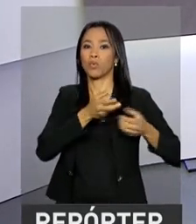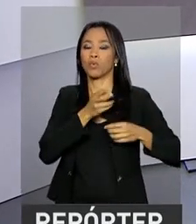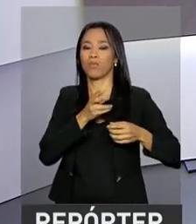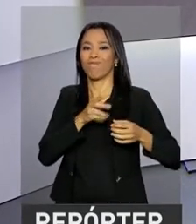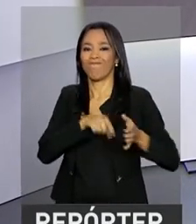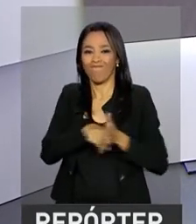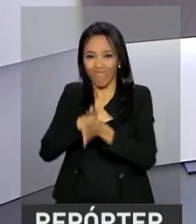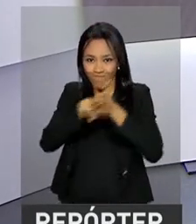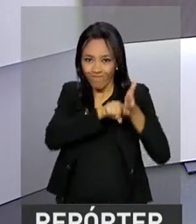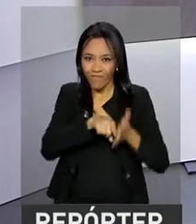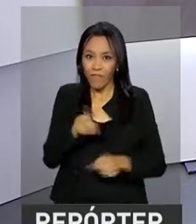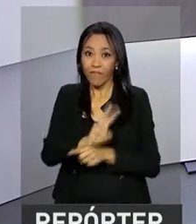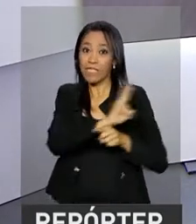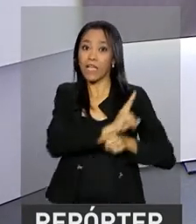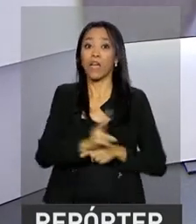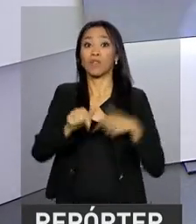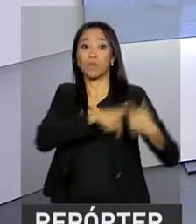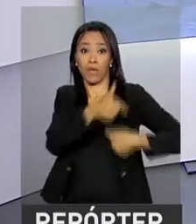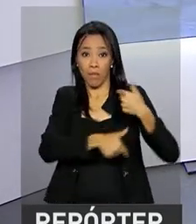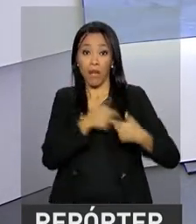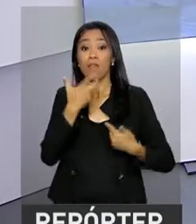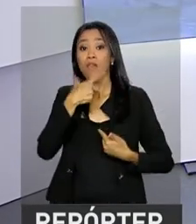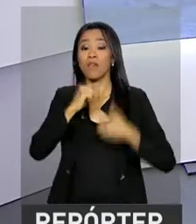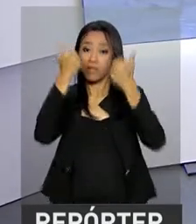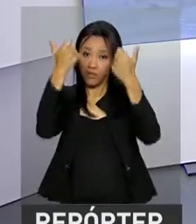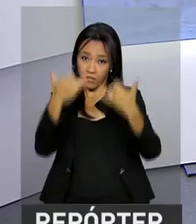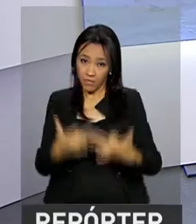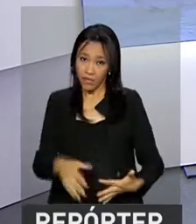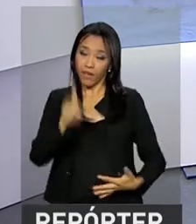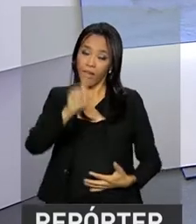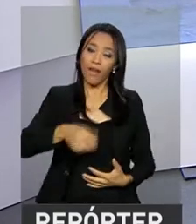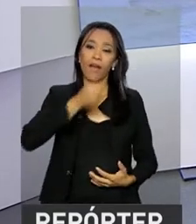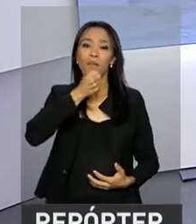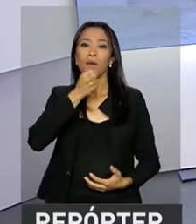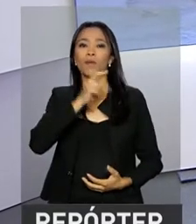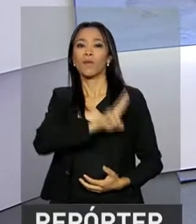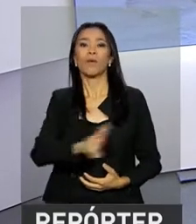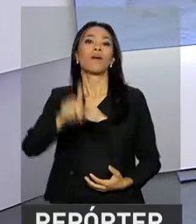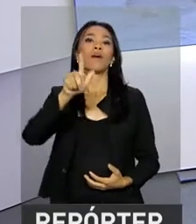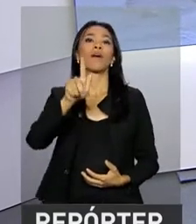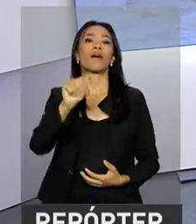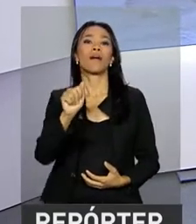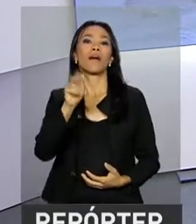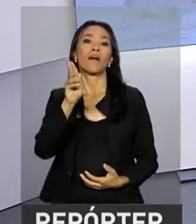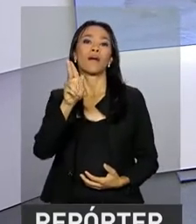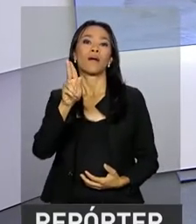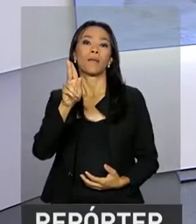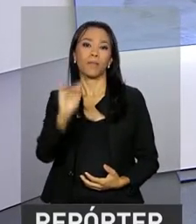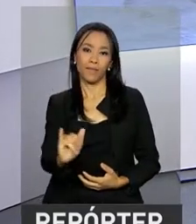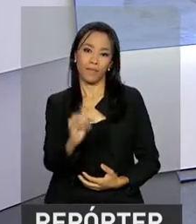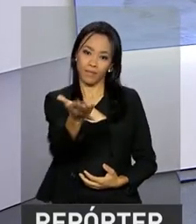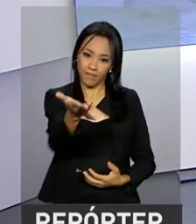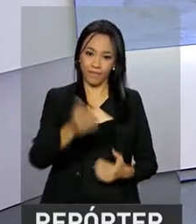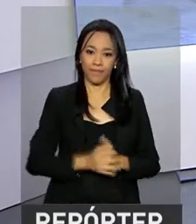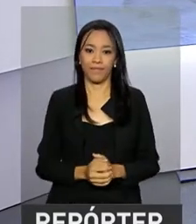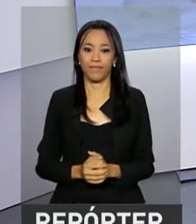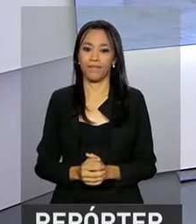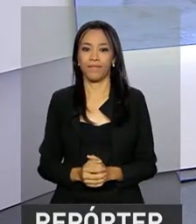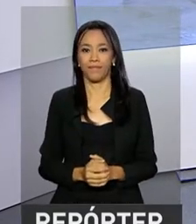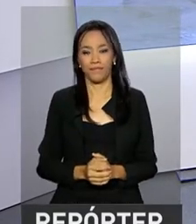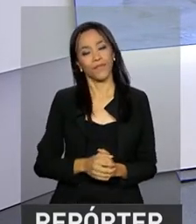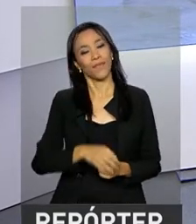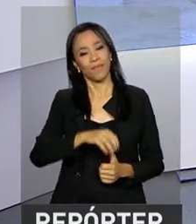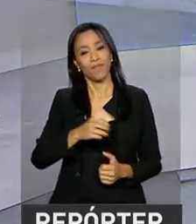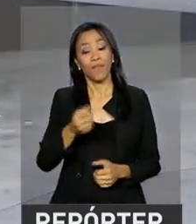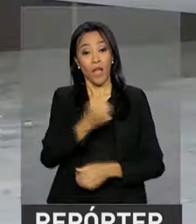que tenha informações pra gente ao vivo a repórter gabriela noronha o la gabriela olhando